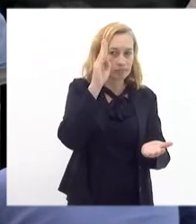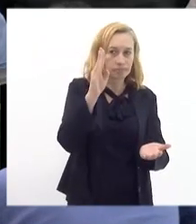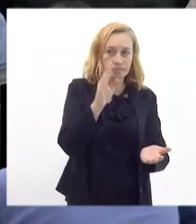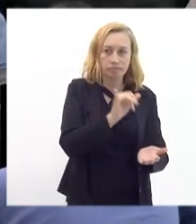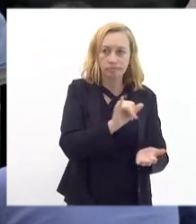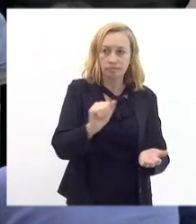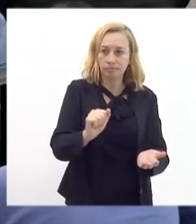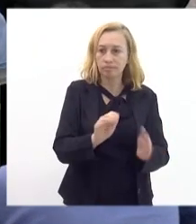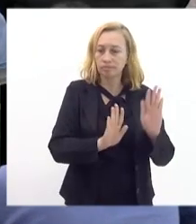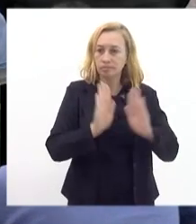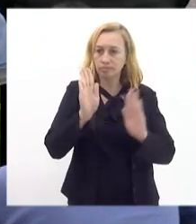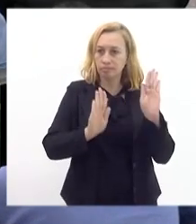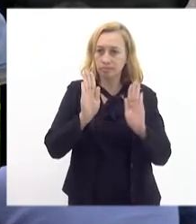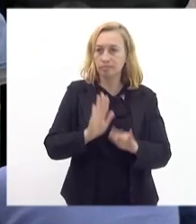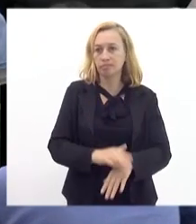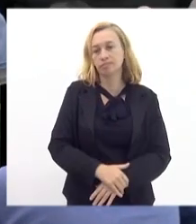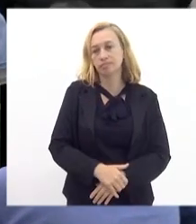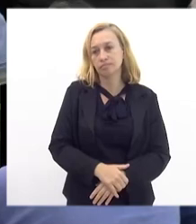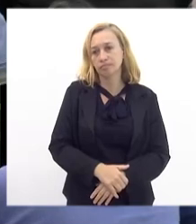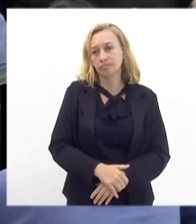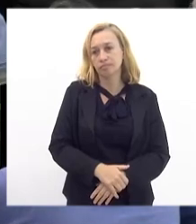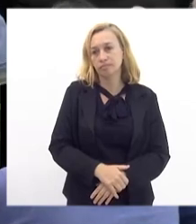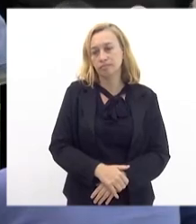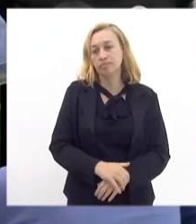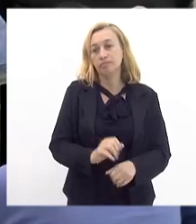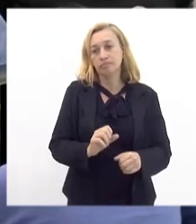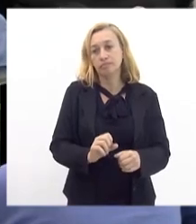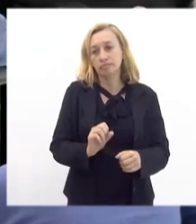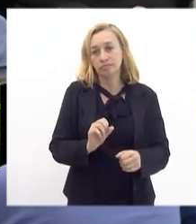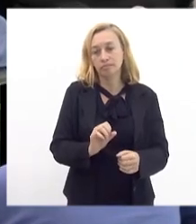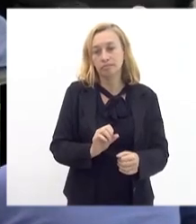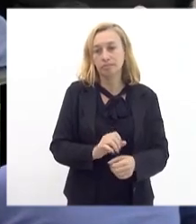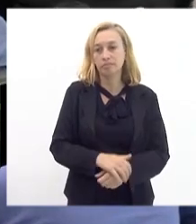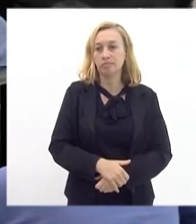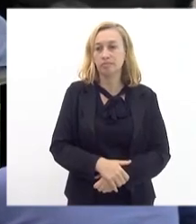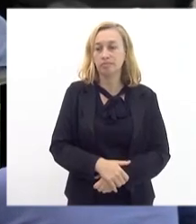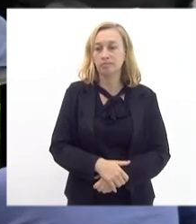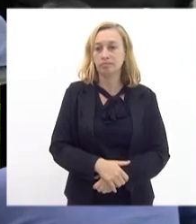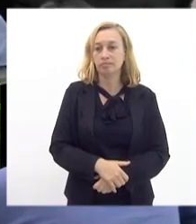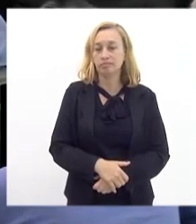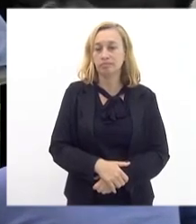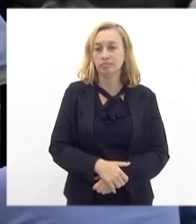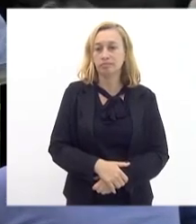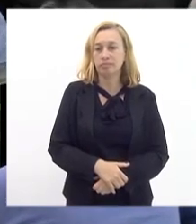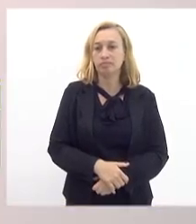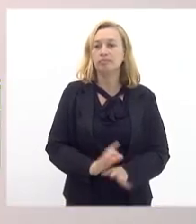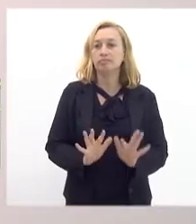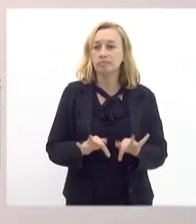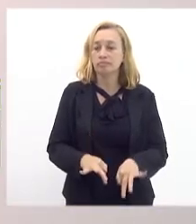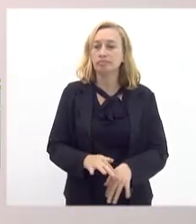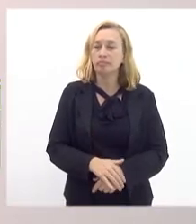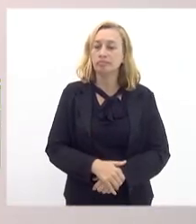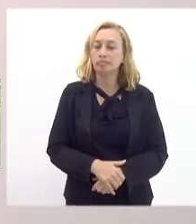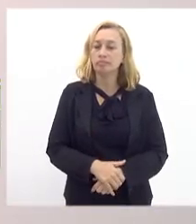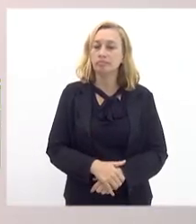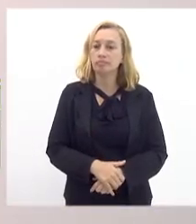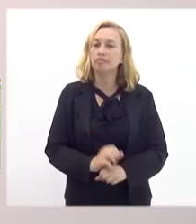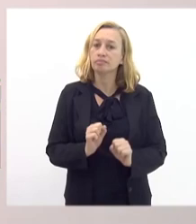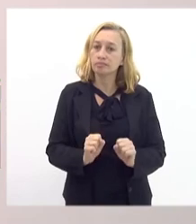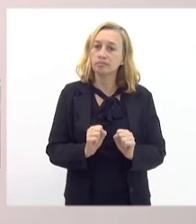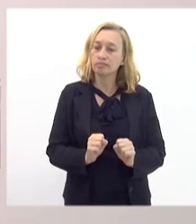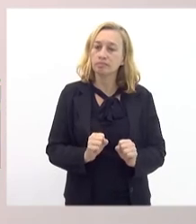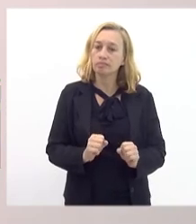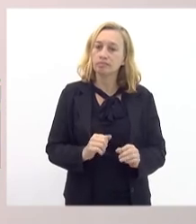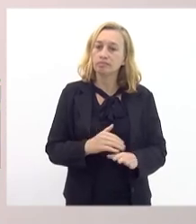fazendo licenciamento que eu ideia que no fundo no fundo que tá fazendo cenciamento ideia não só para finalizar a gente